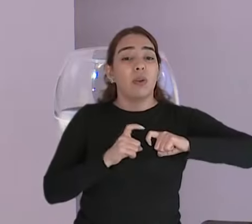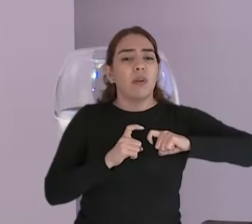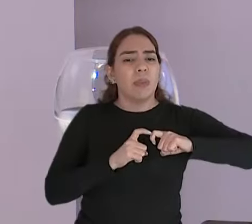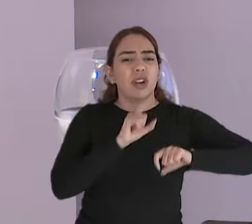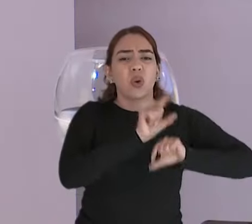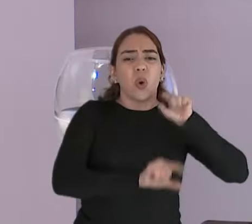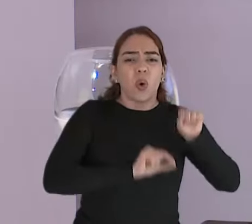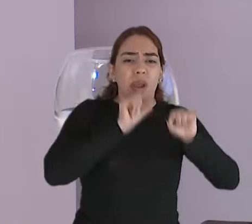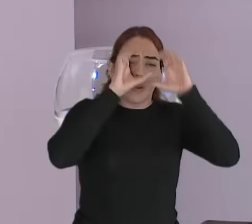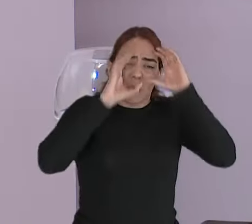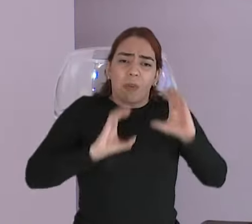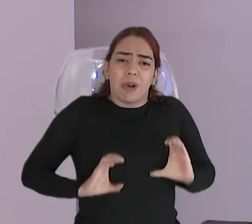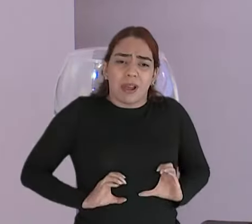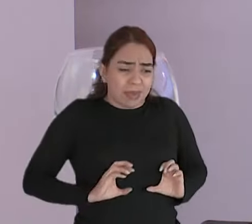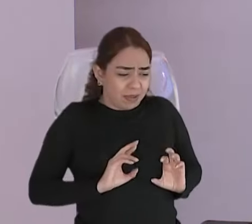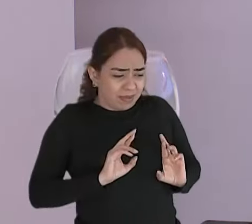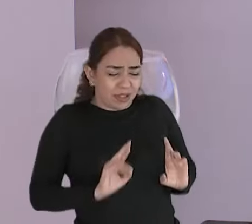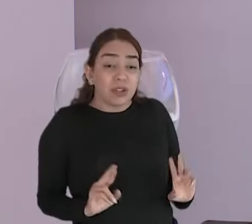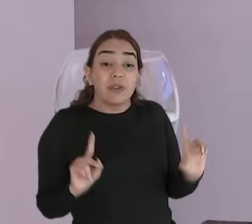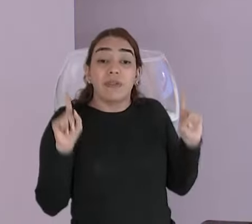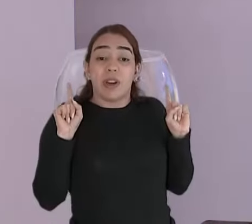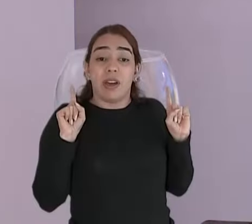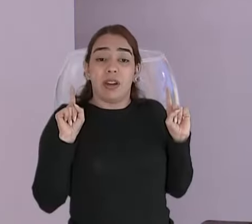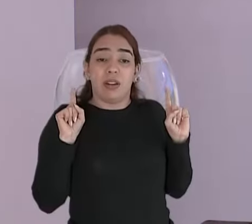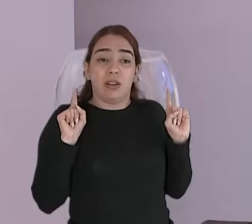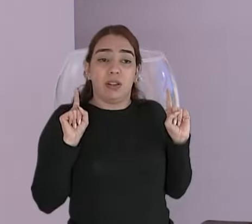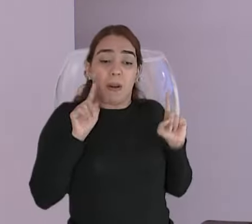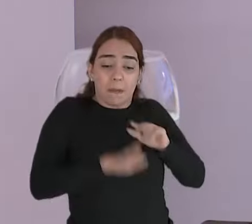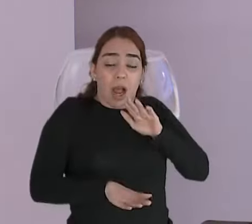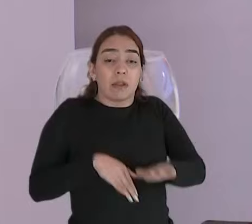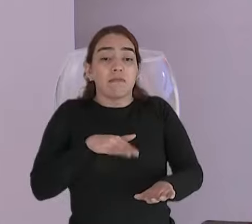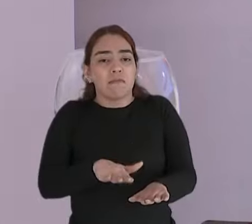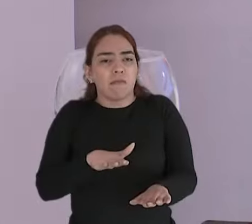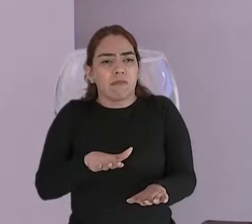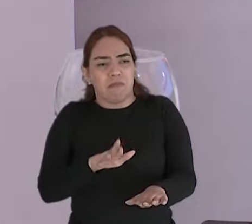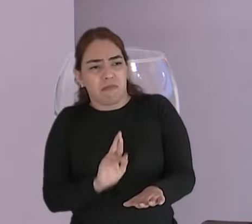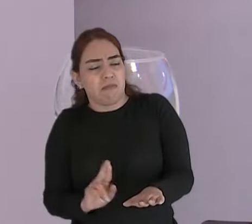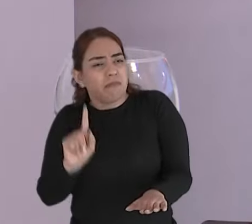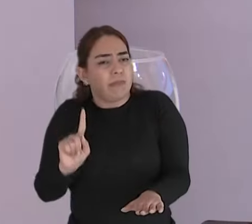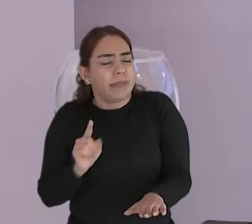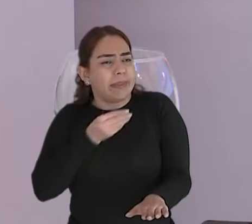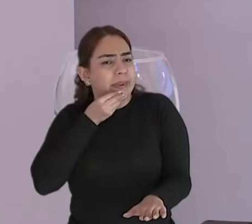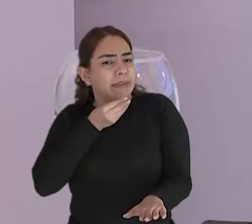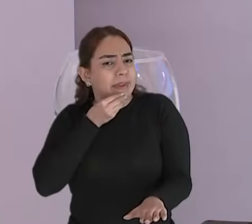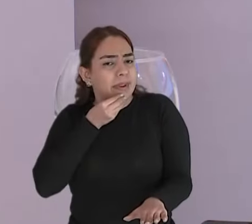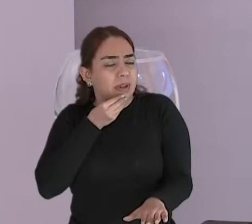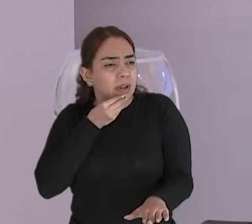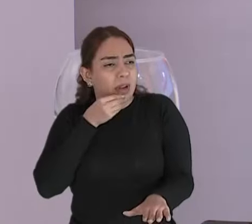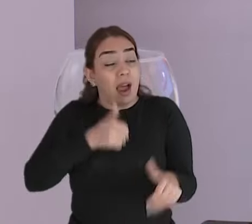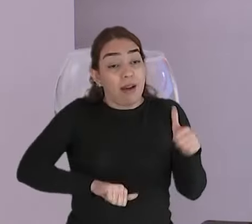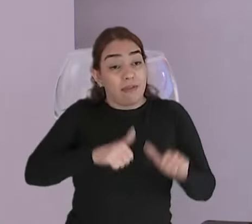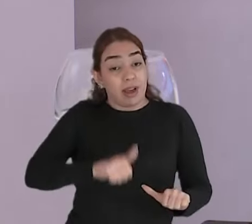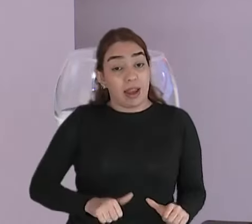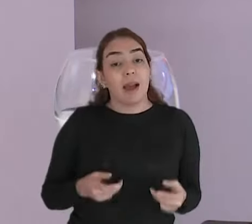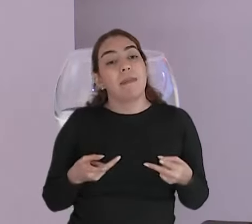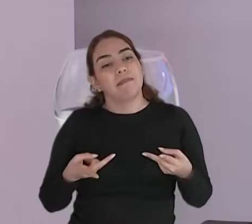o desenvolvimento dele não está como deveria ser. Padrão. Então, assim, a gente consegue ver